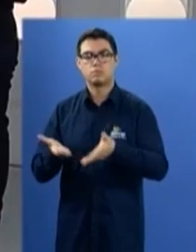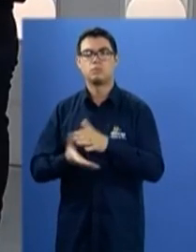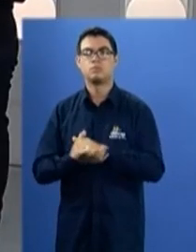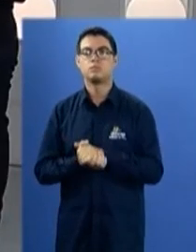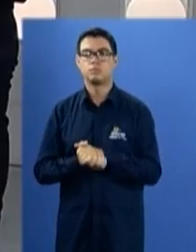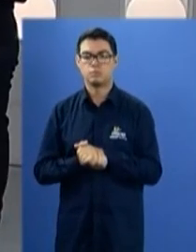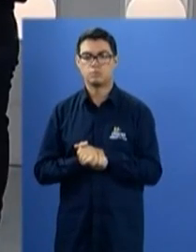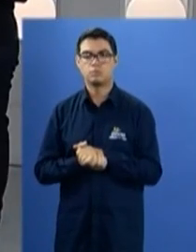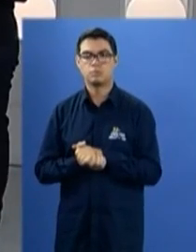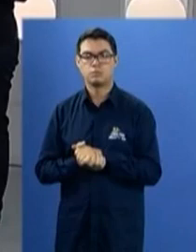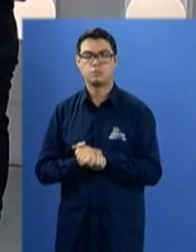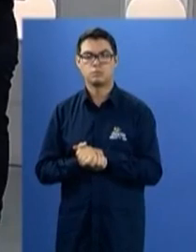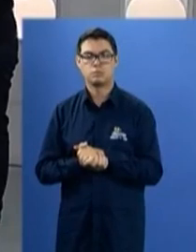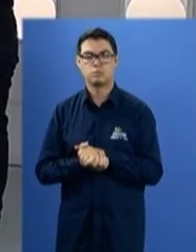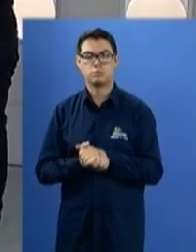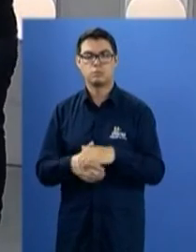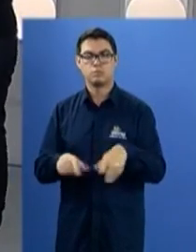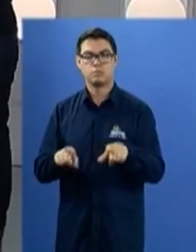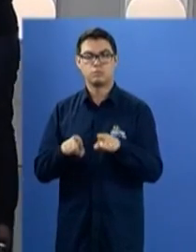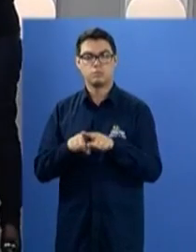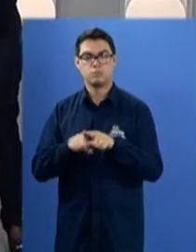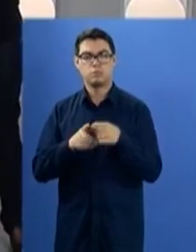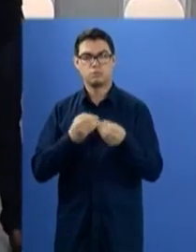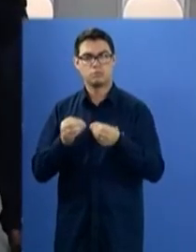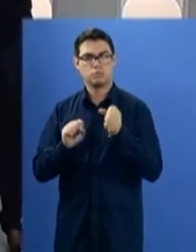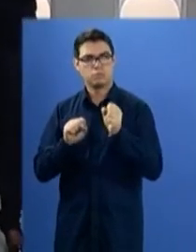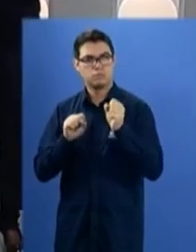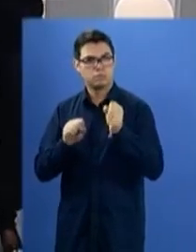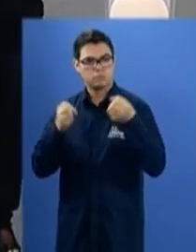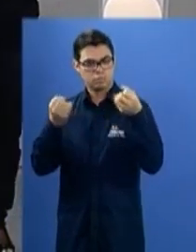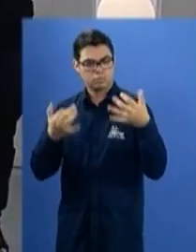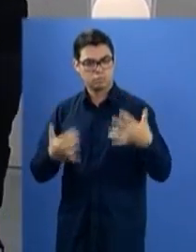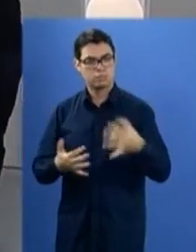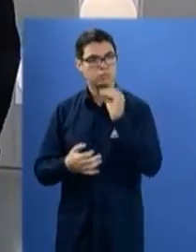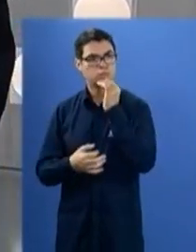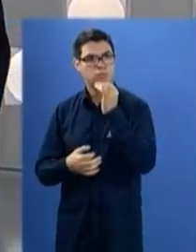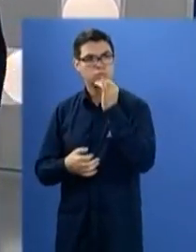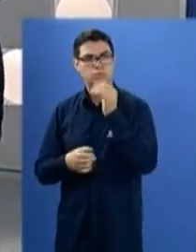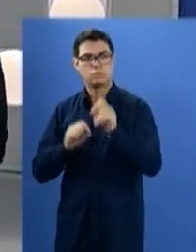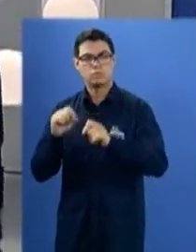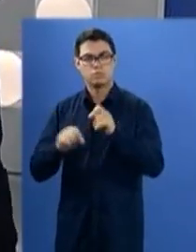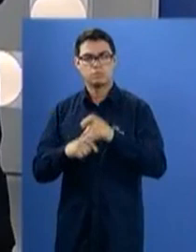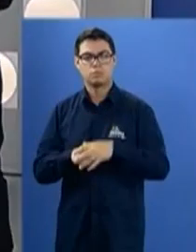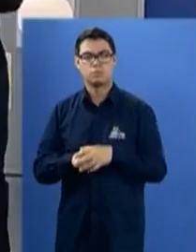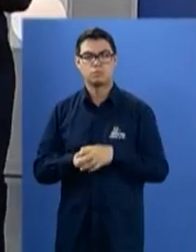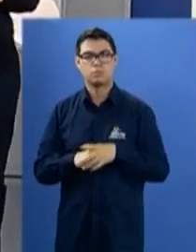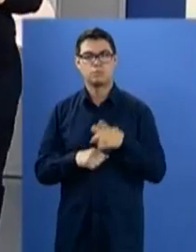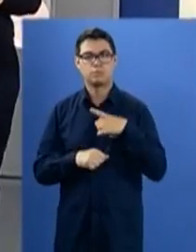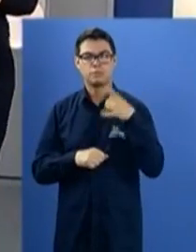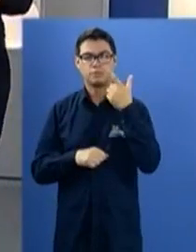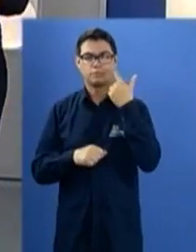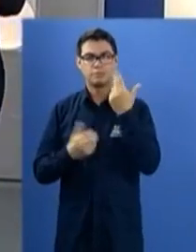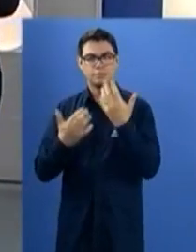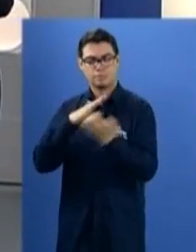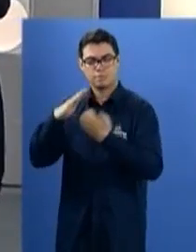nossos serviços. Poderíamos citar aqui como exemplo linhas aéreas